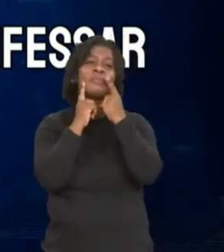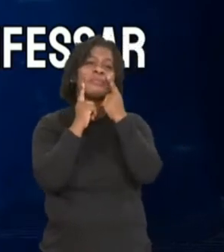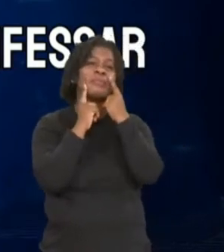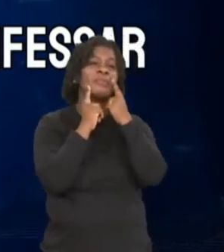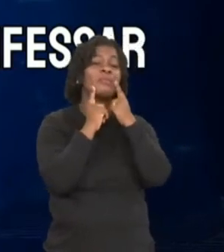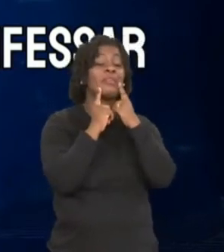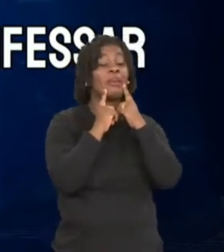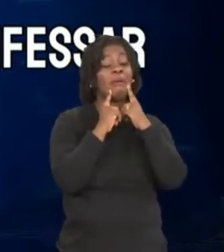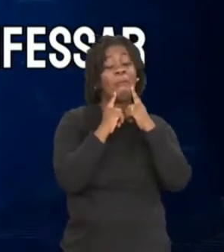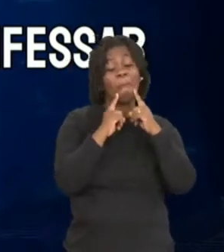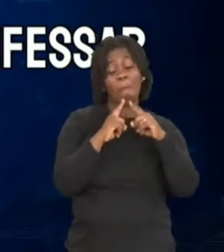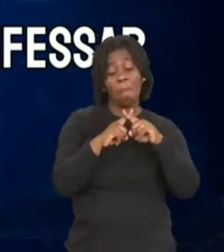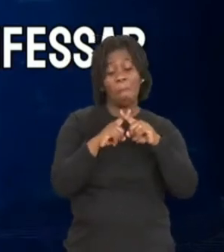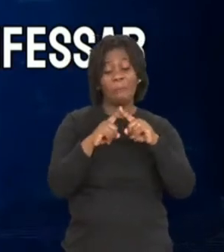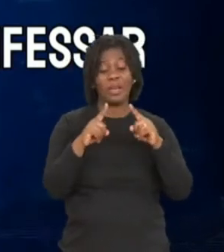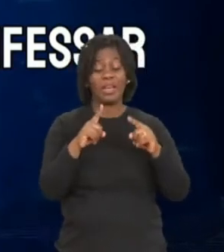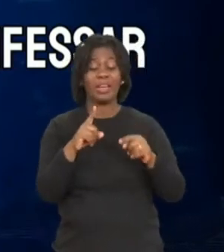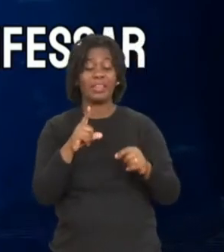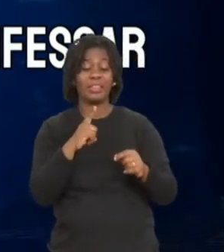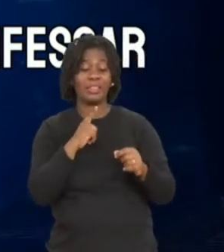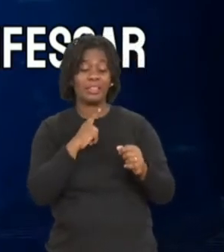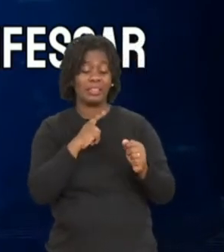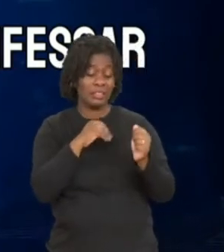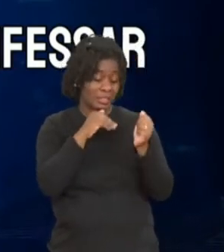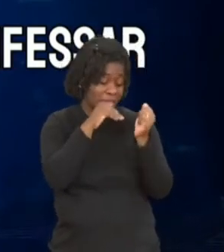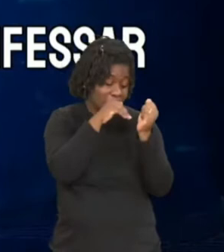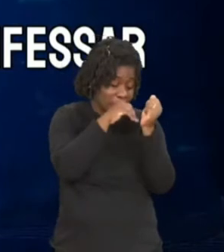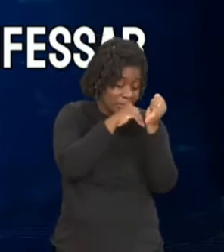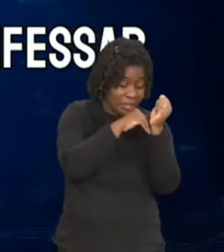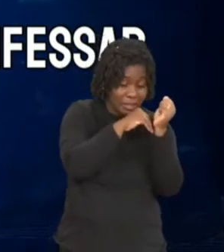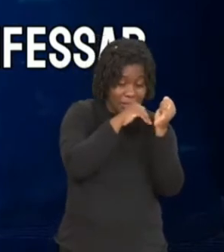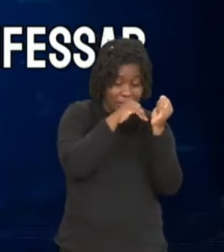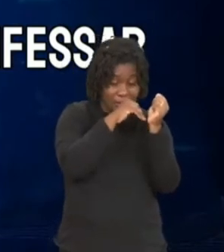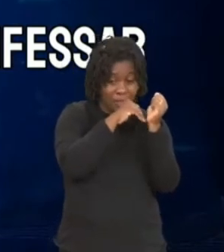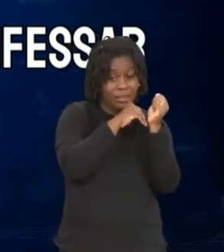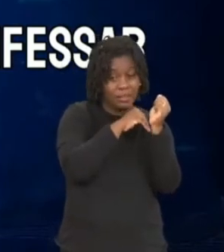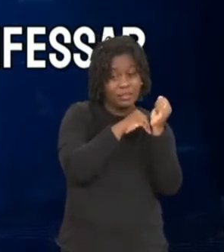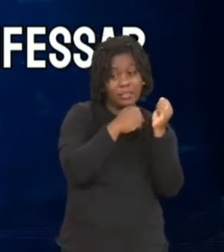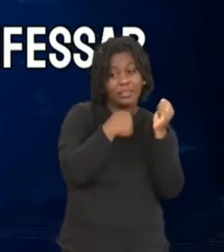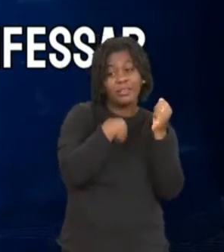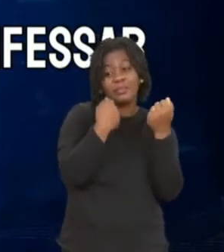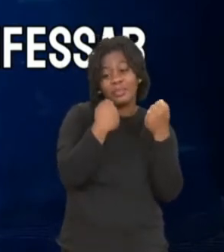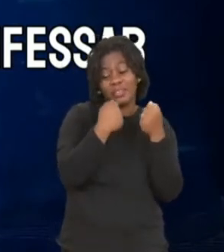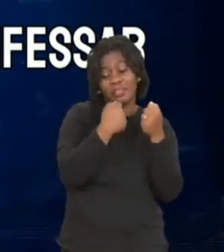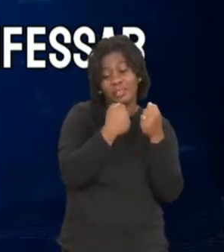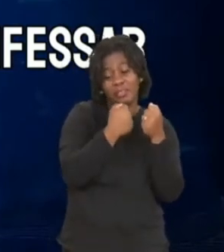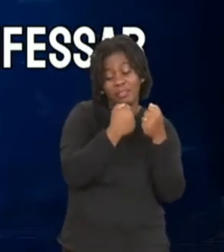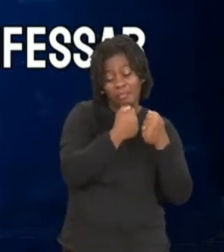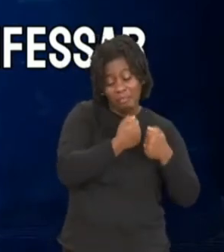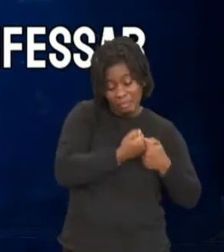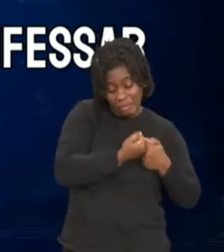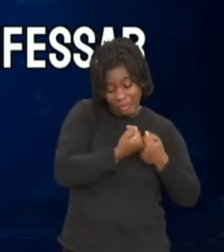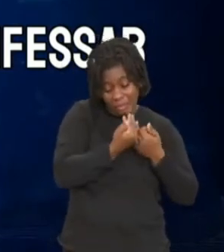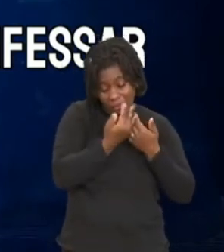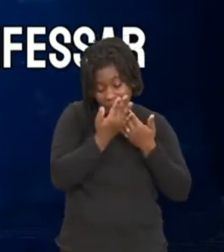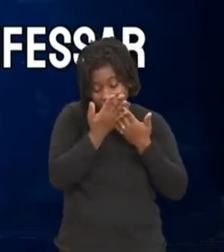um segredo que eu preciso confessar. Há um segredo que eu